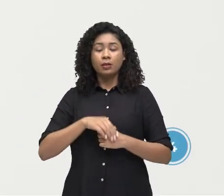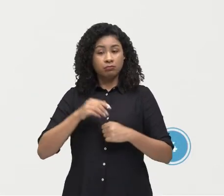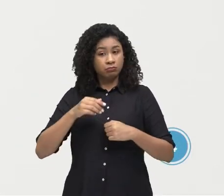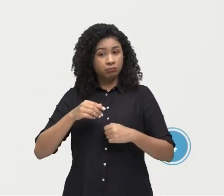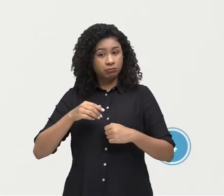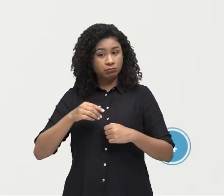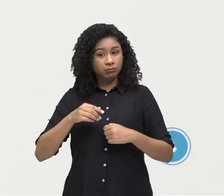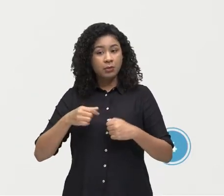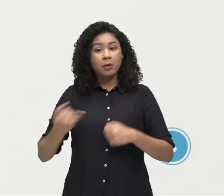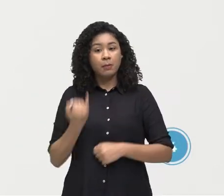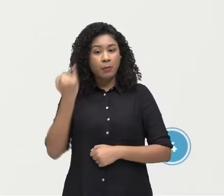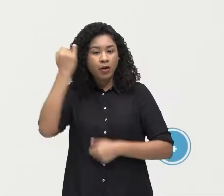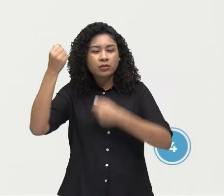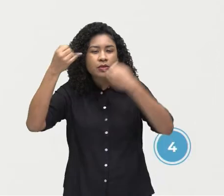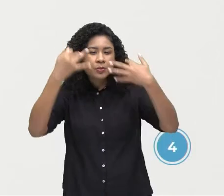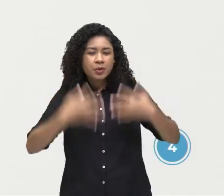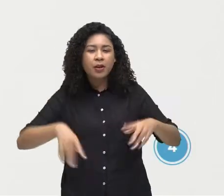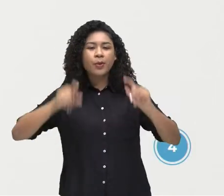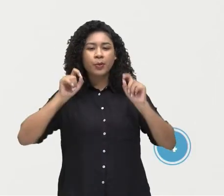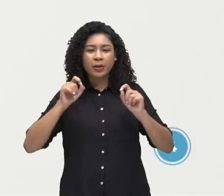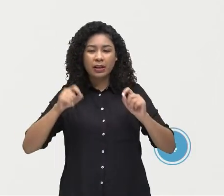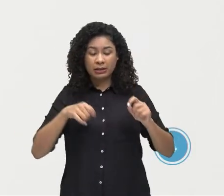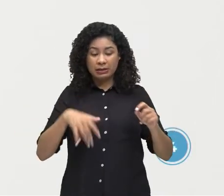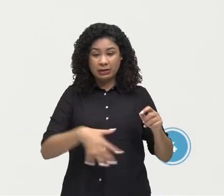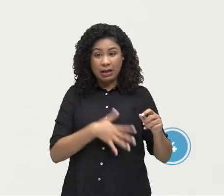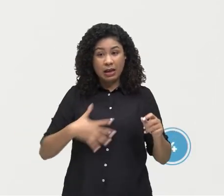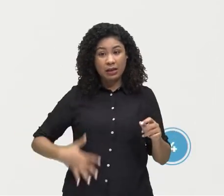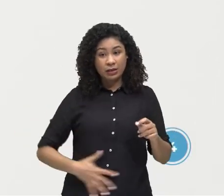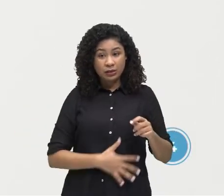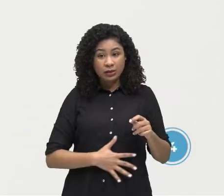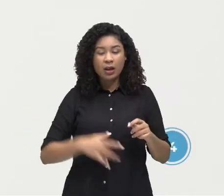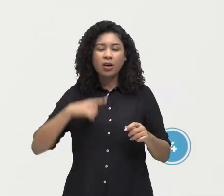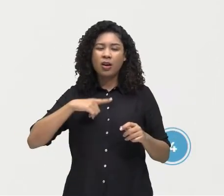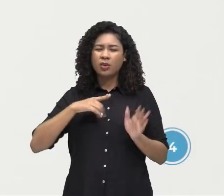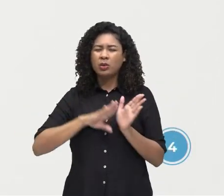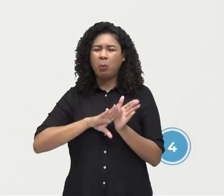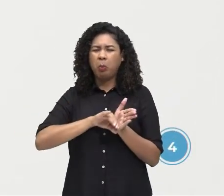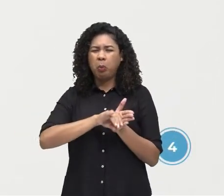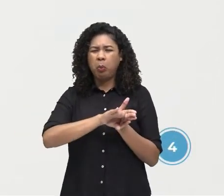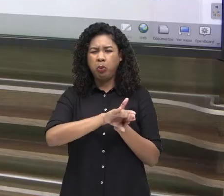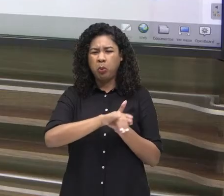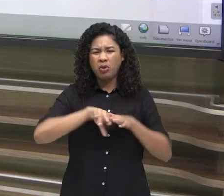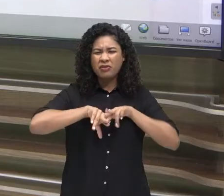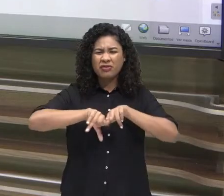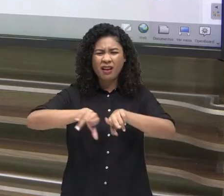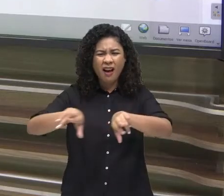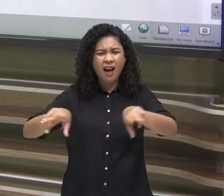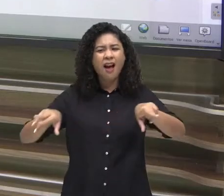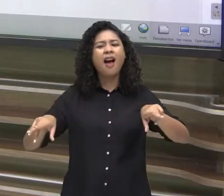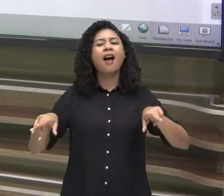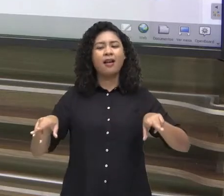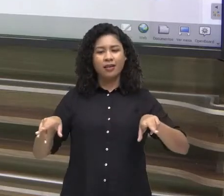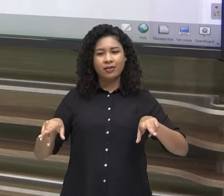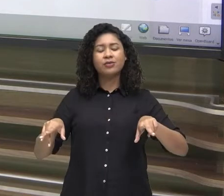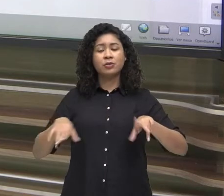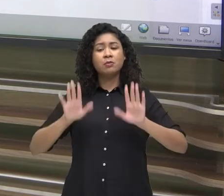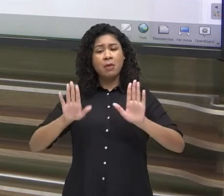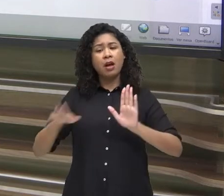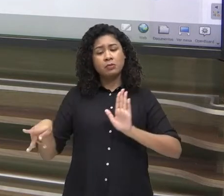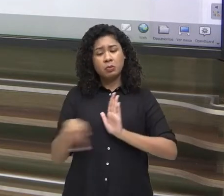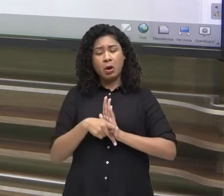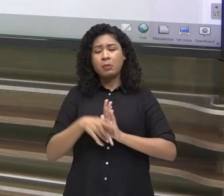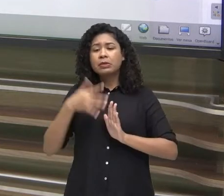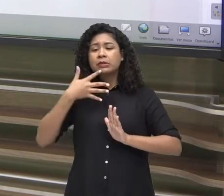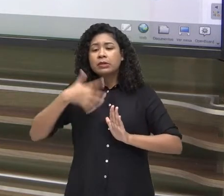grande a quantidade de bactérias nessa região, né? Então, são bactérias que fazem parte aí da nossa flora intestinal, elas têm a